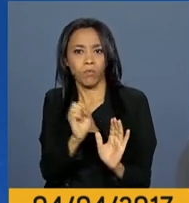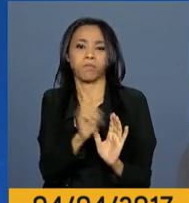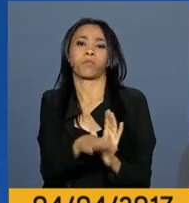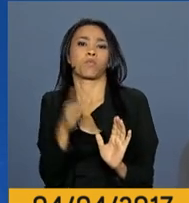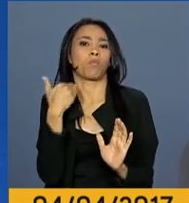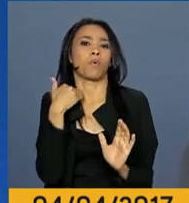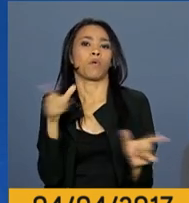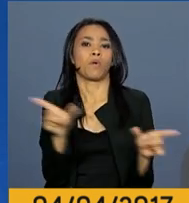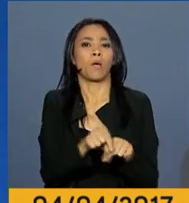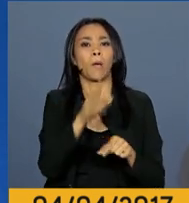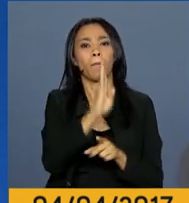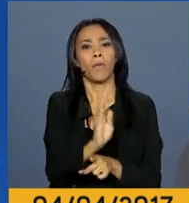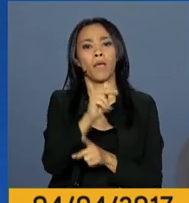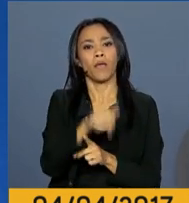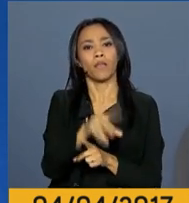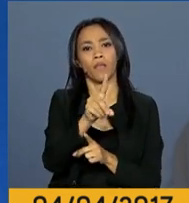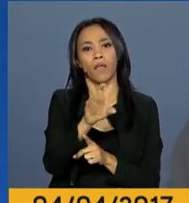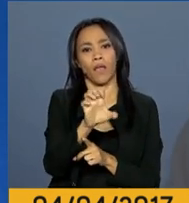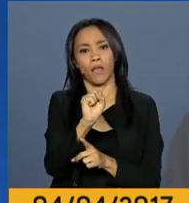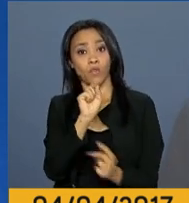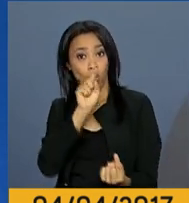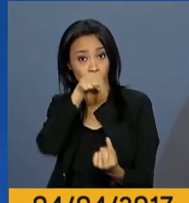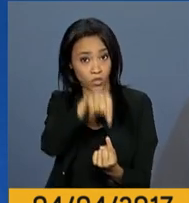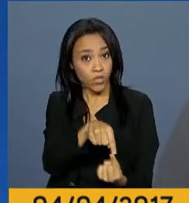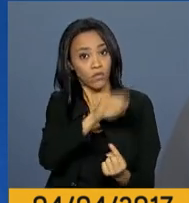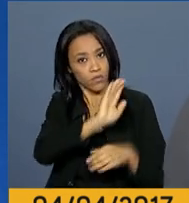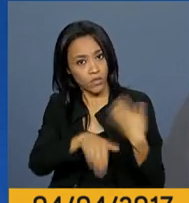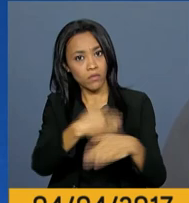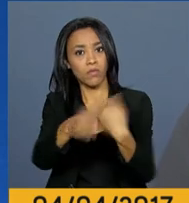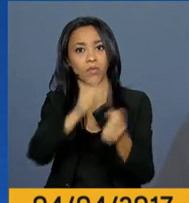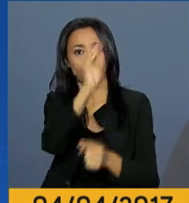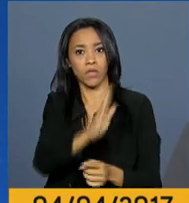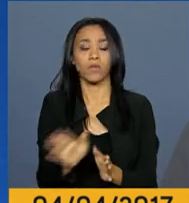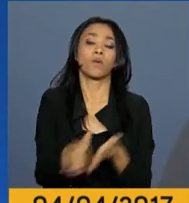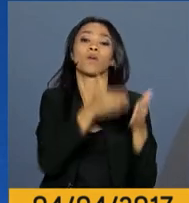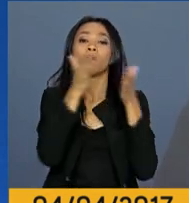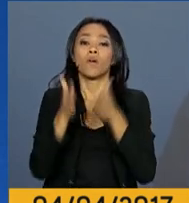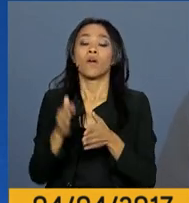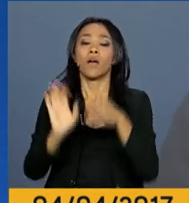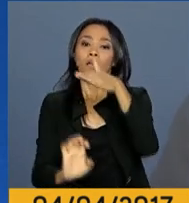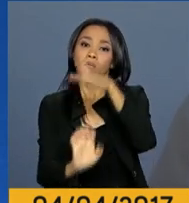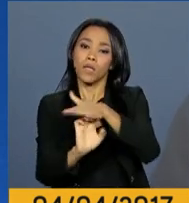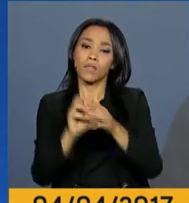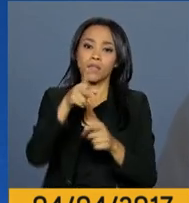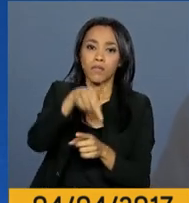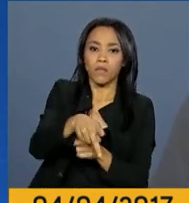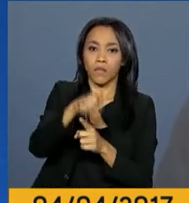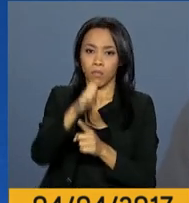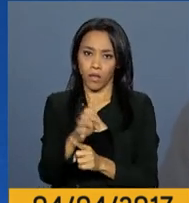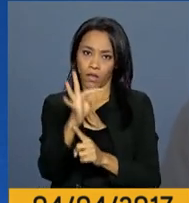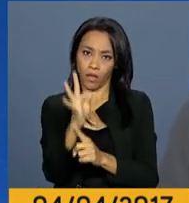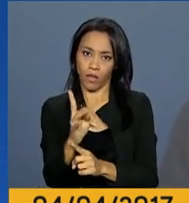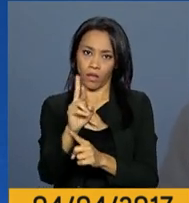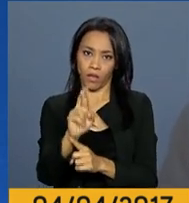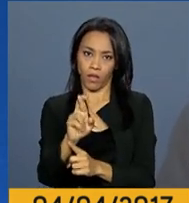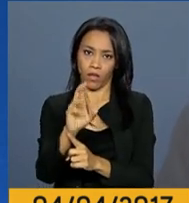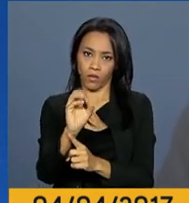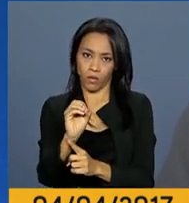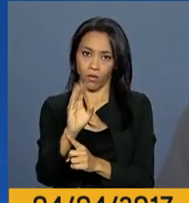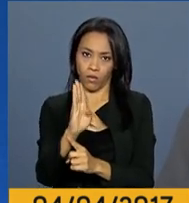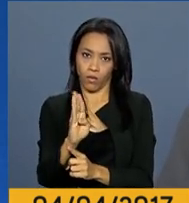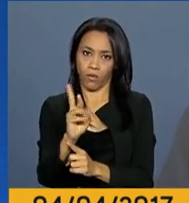crescimento do Brasil. Por isso que eu disse que, no caso da Petrobras, nós tínhamos que desfazer as amarras